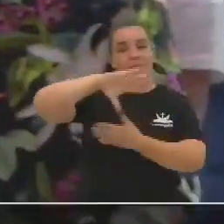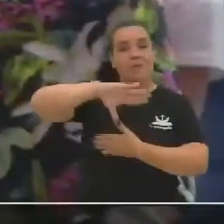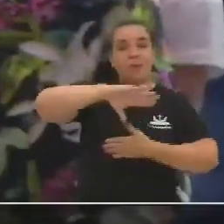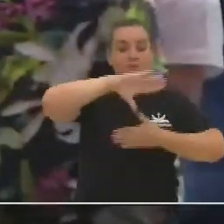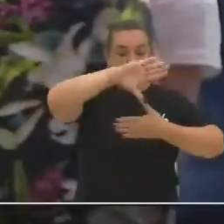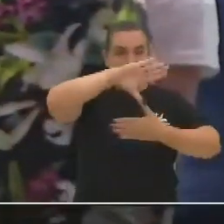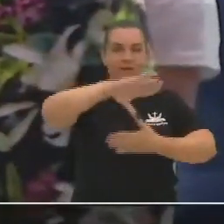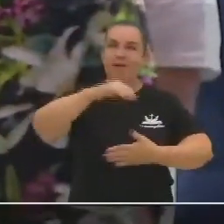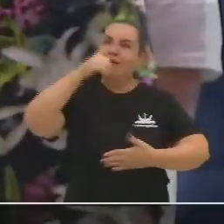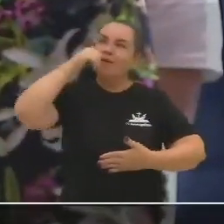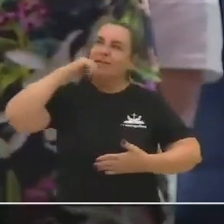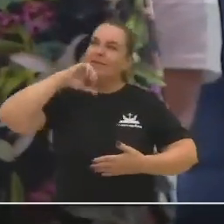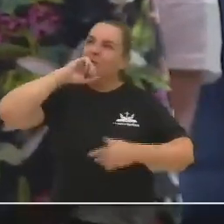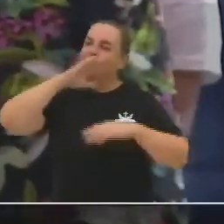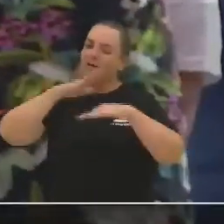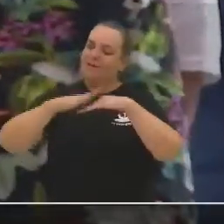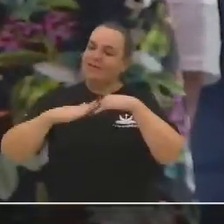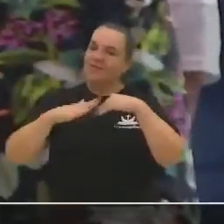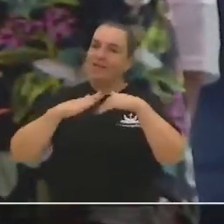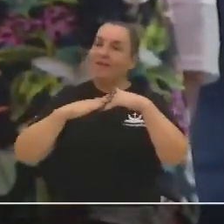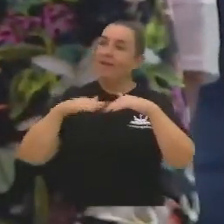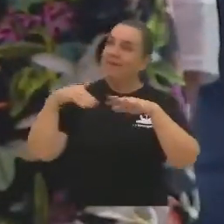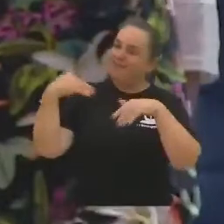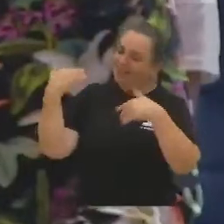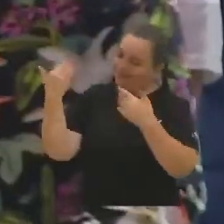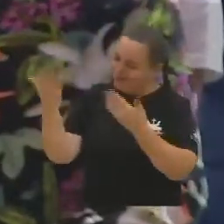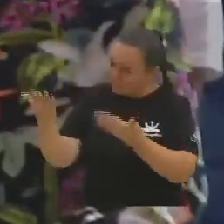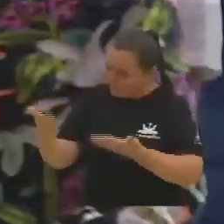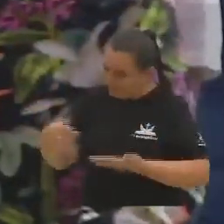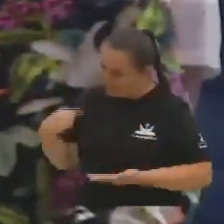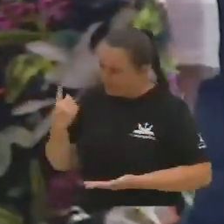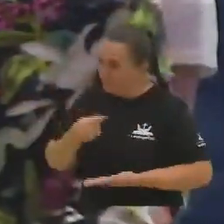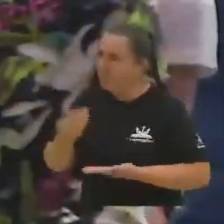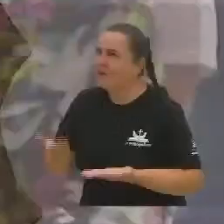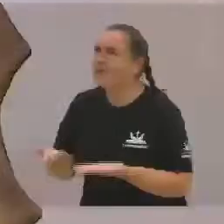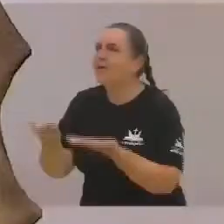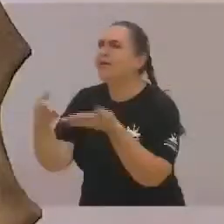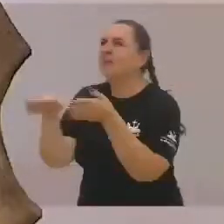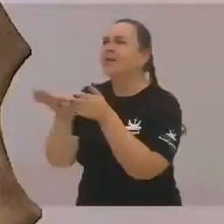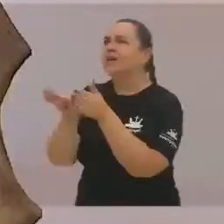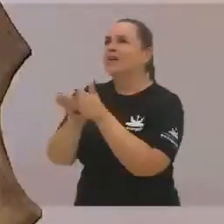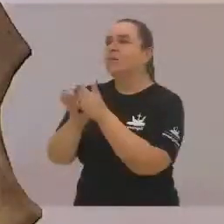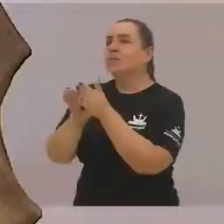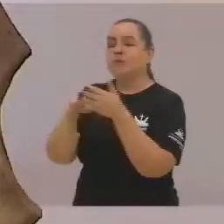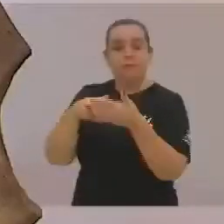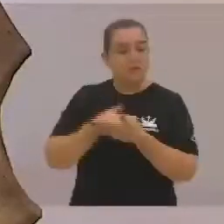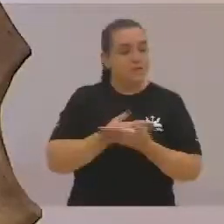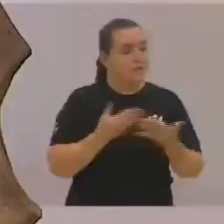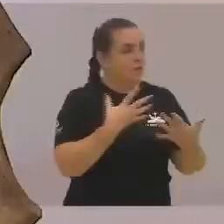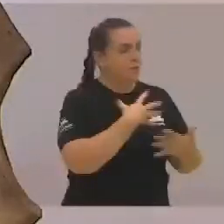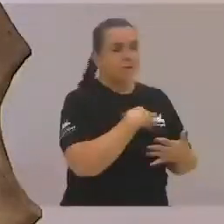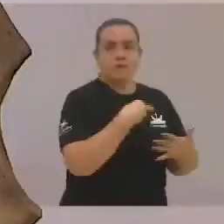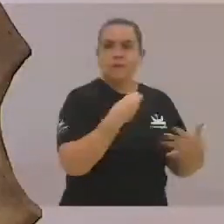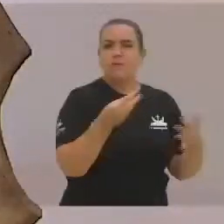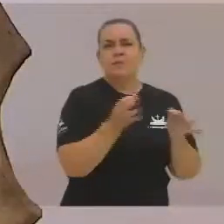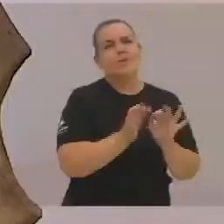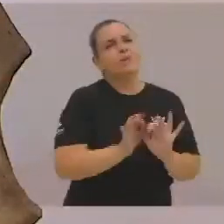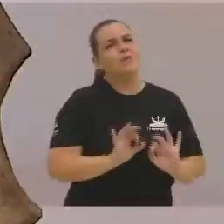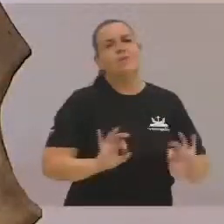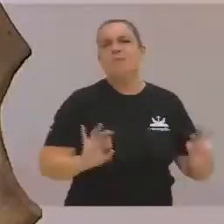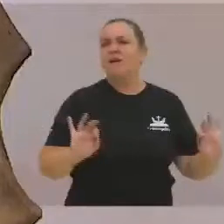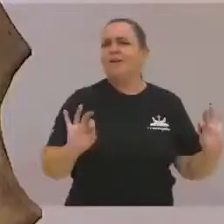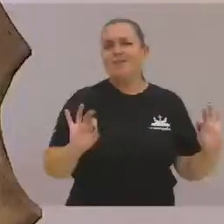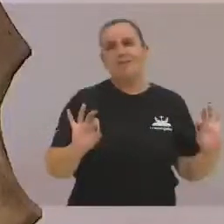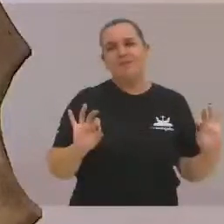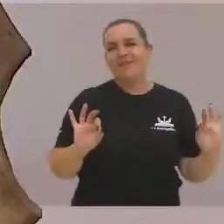Américas, Mãe carinhosa, a teus pés, ó Mãe, chegamos, os teus